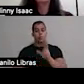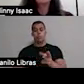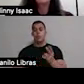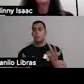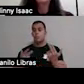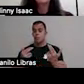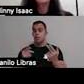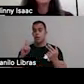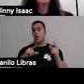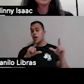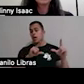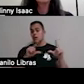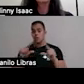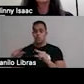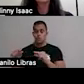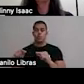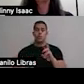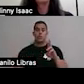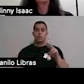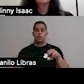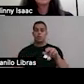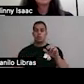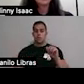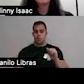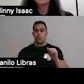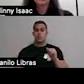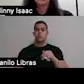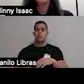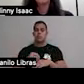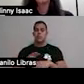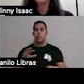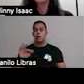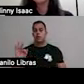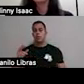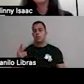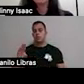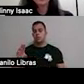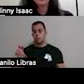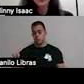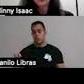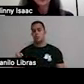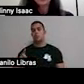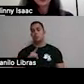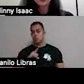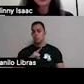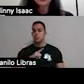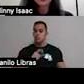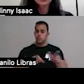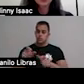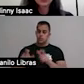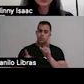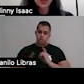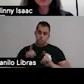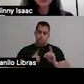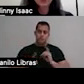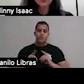a redução da expressão do RNA mensageiro do F2B5 em indivíduos diagnosticados com depressão. Então, aqui